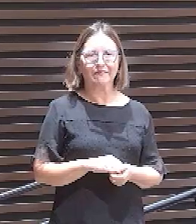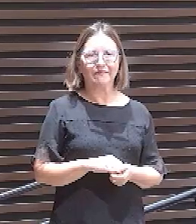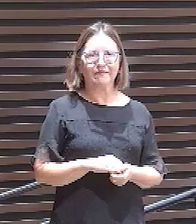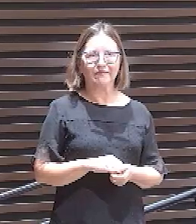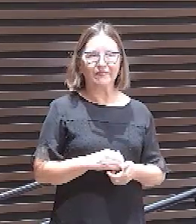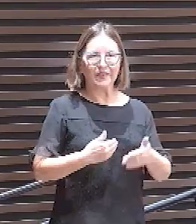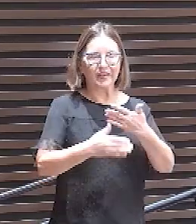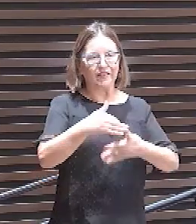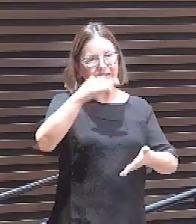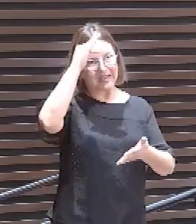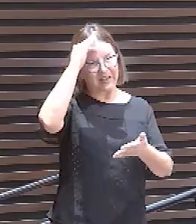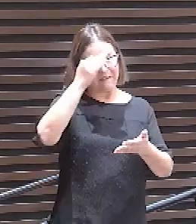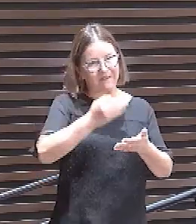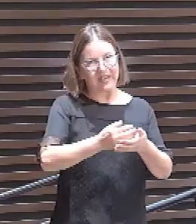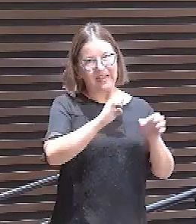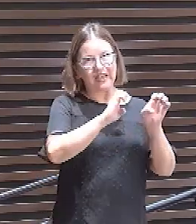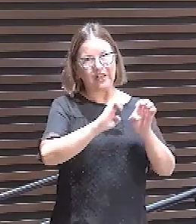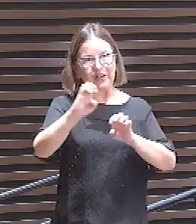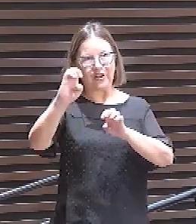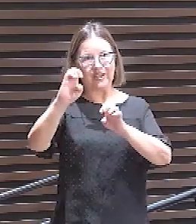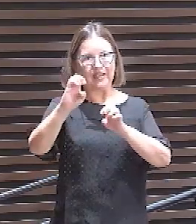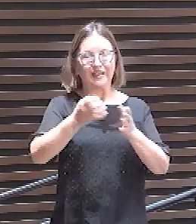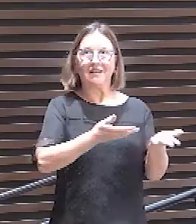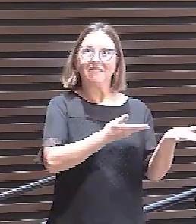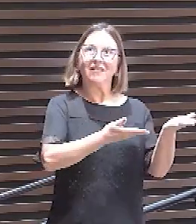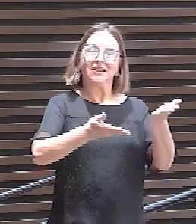pela fé Enoque foi trasladado